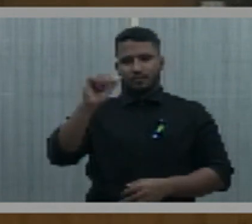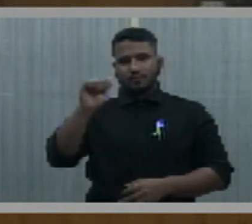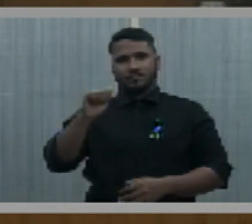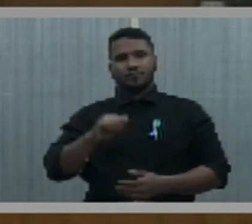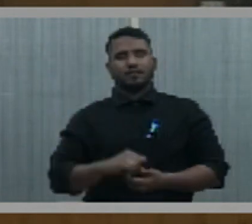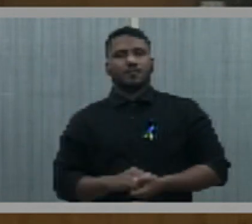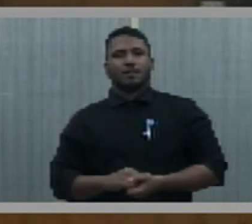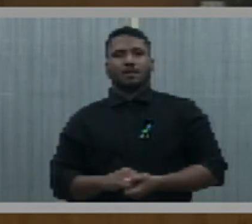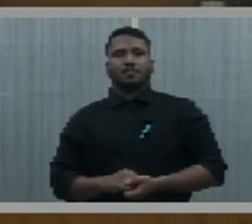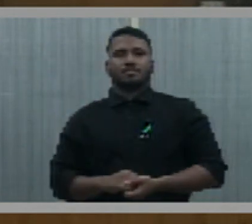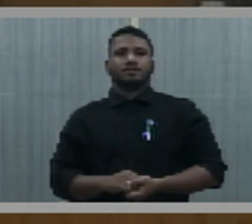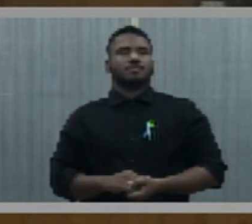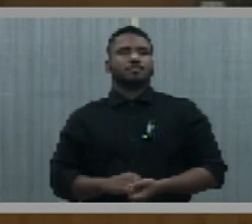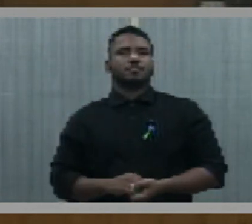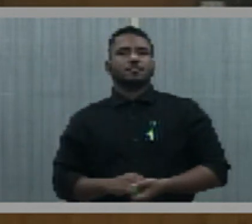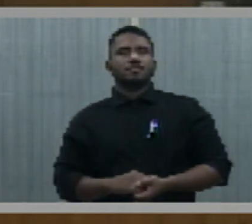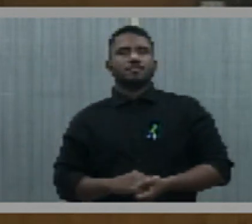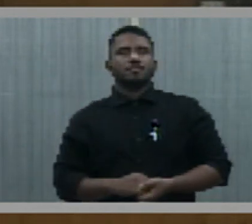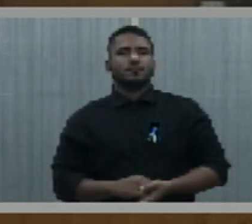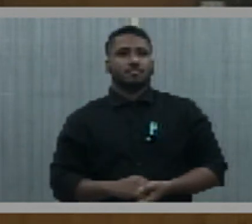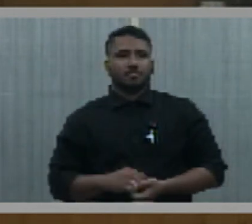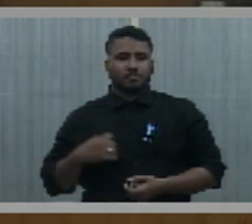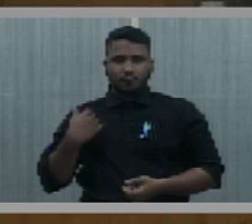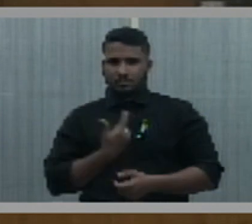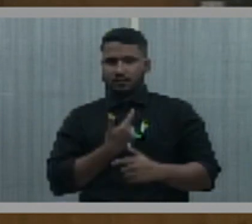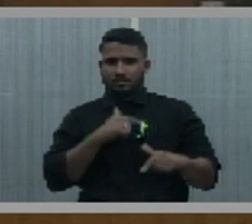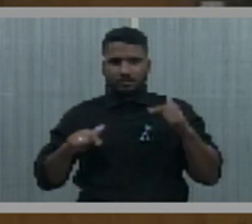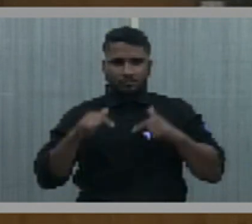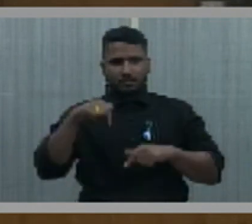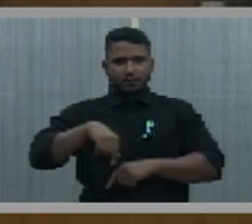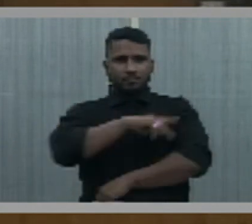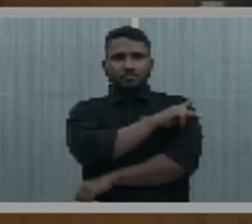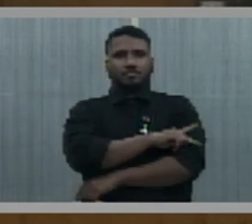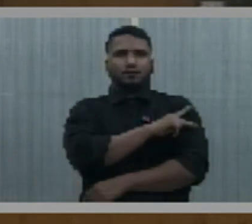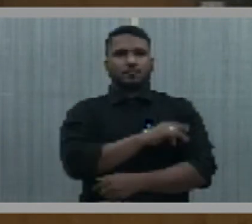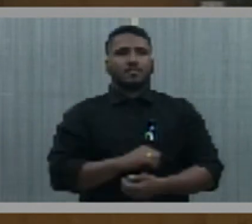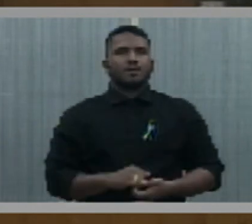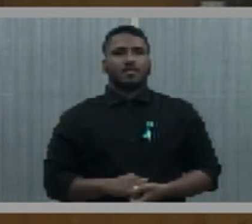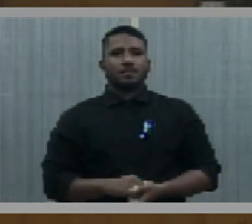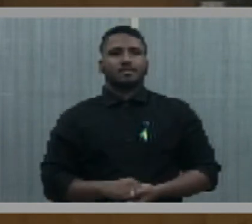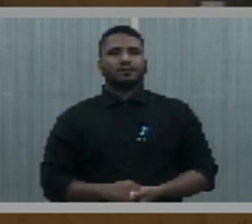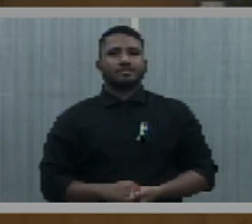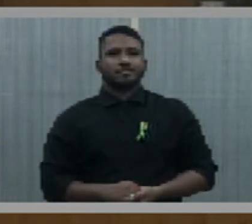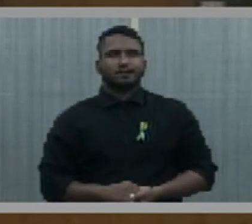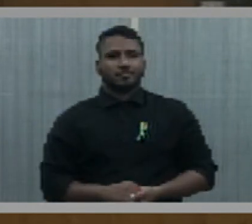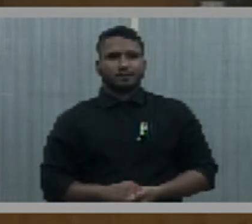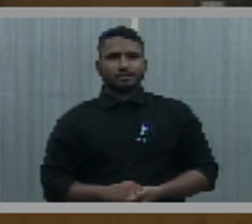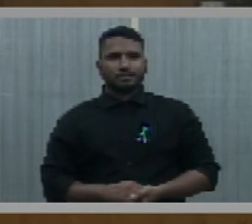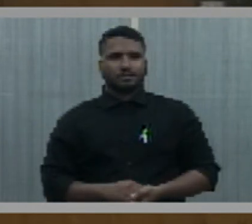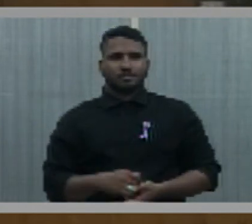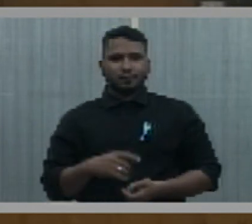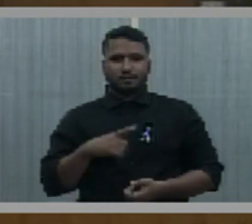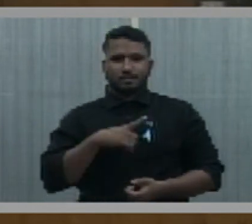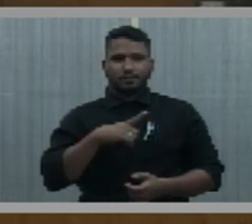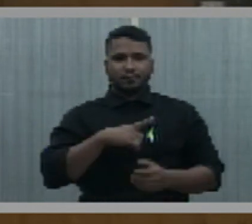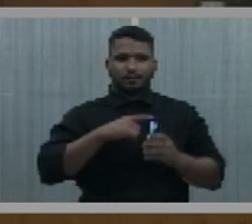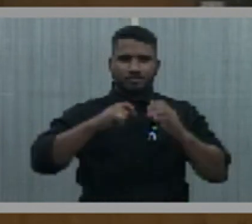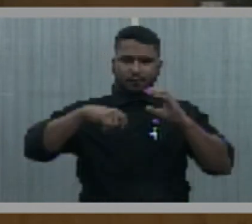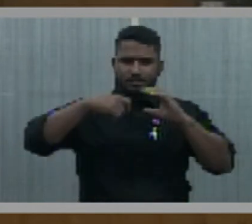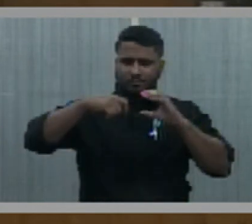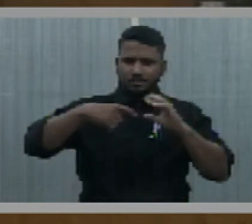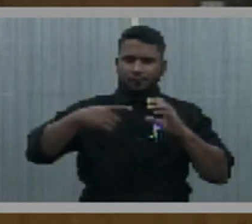E assim foi o nosso trabalho em todo o Piauí. Temos vídeos de algo